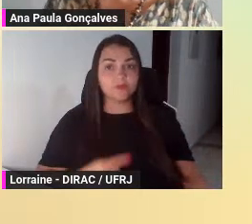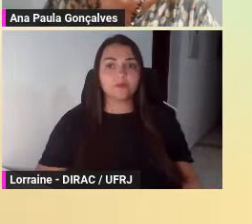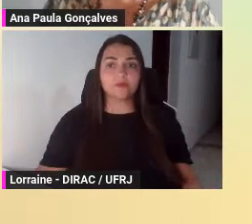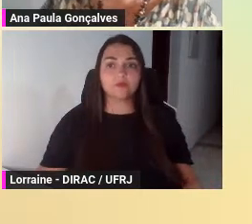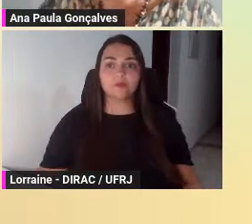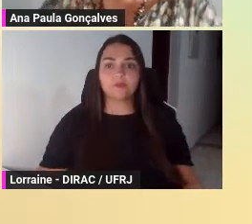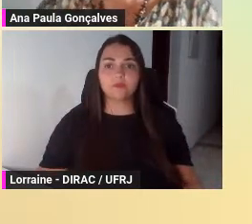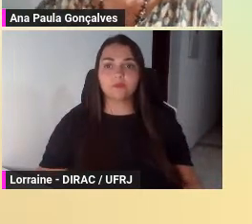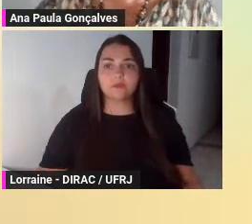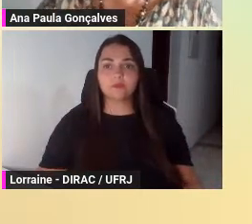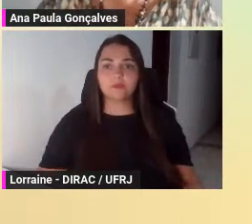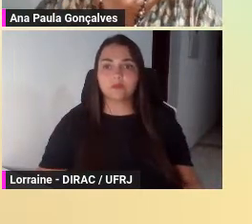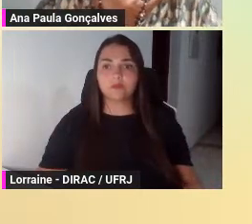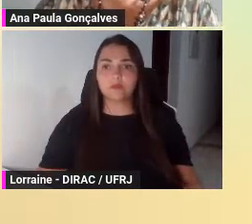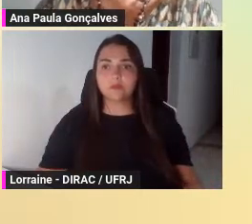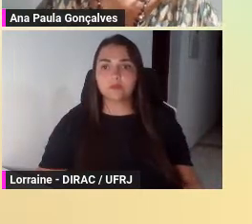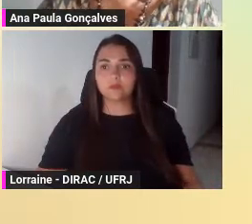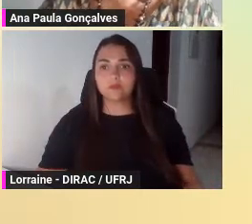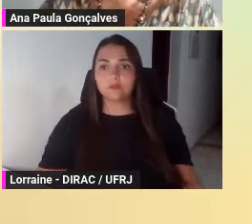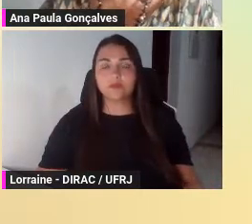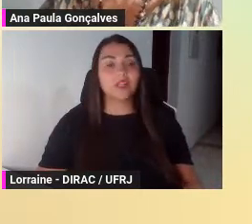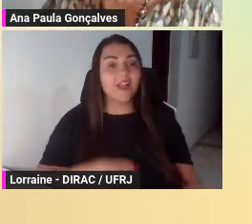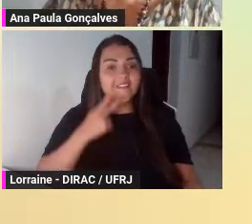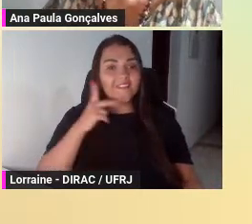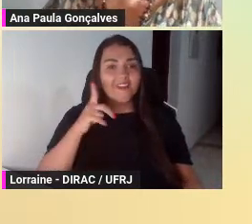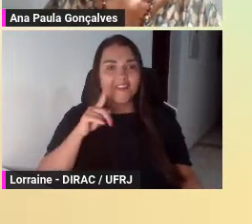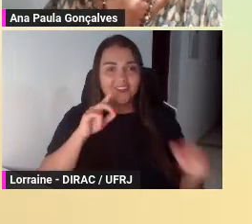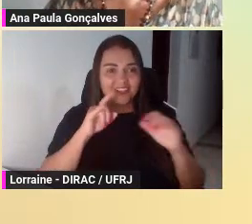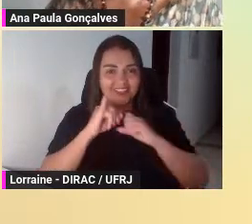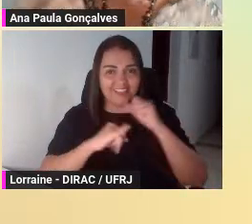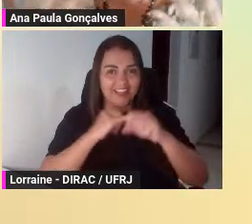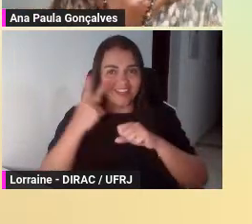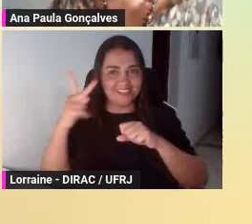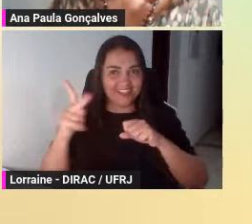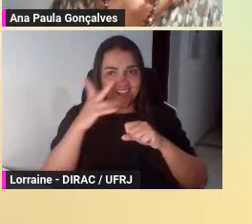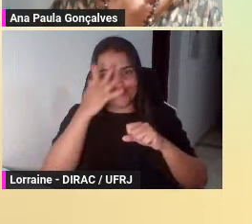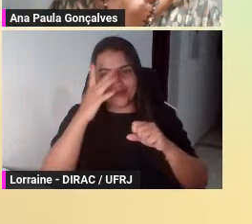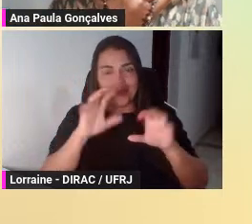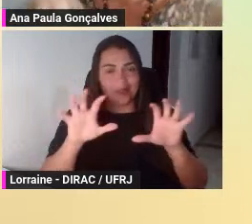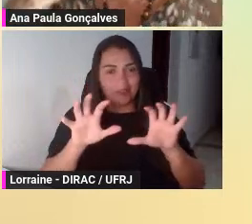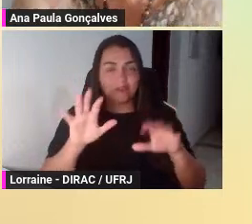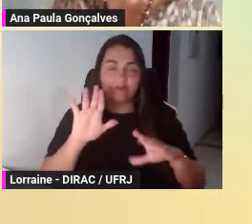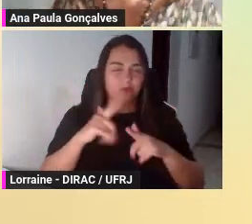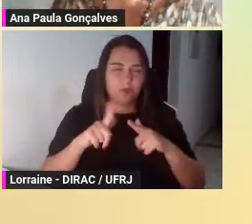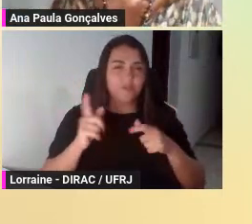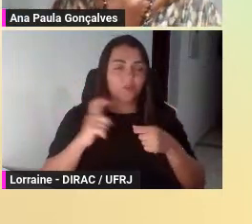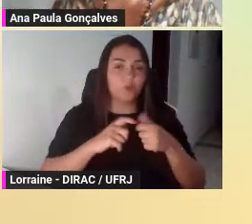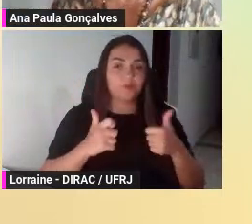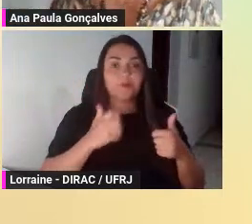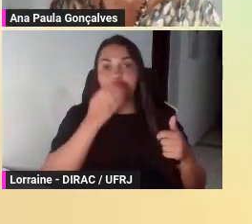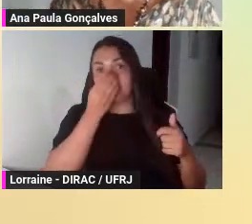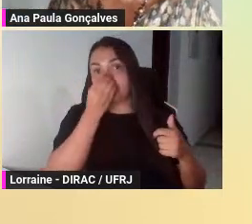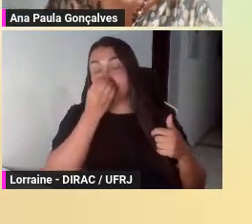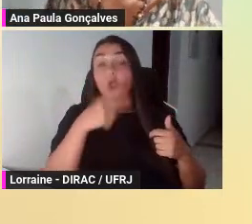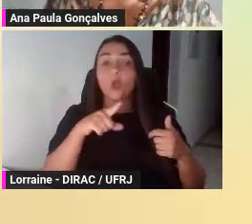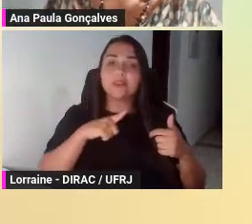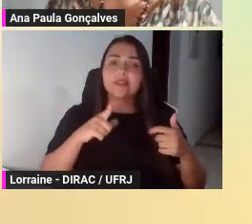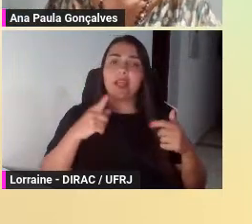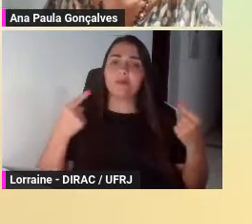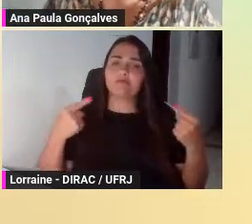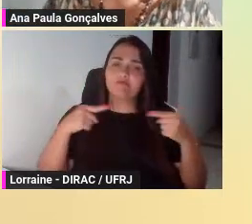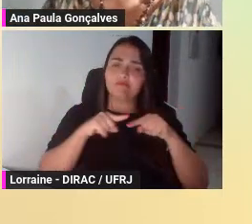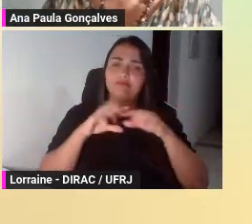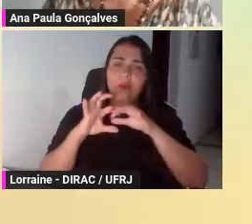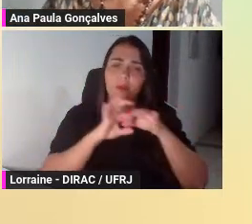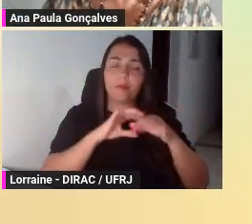Não tem problema, vamos lá. Acontece, né? Mas deu uma travadinha. Nós temos interseções, nós temos trocas, né? E temos,